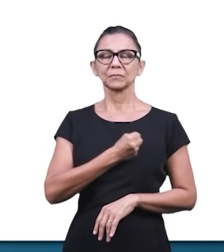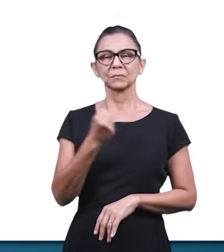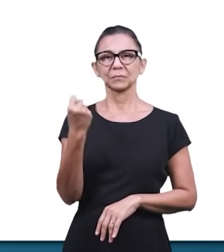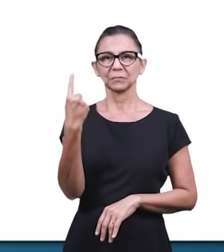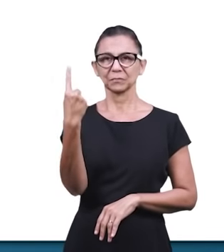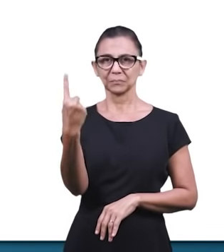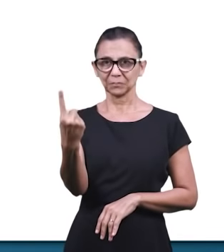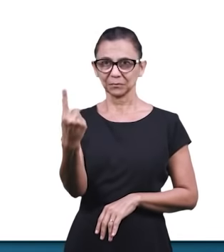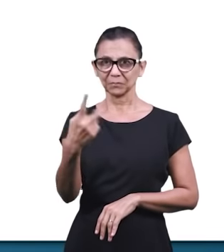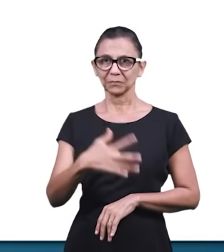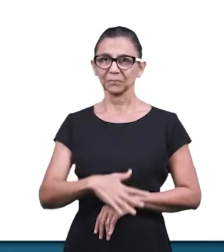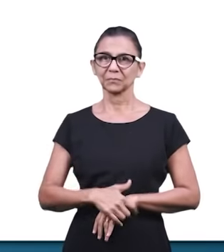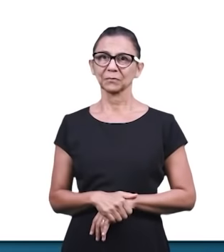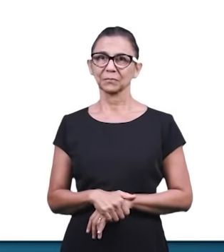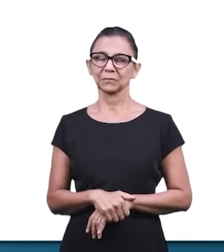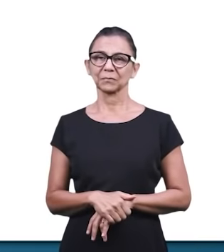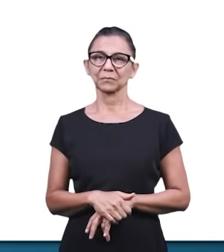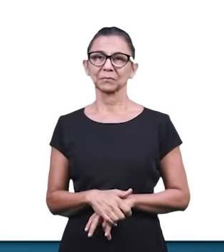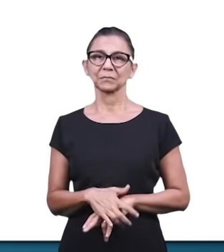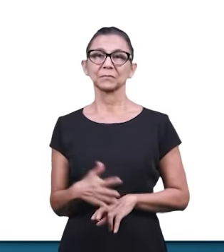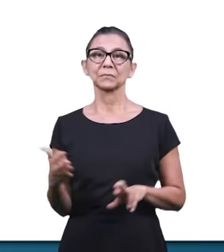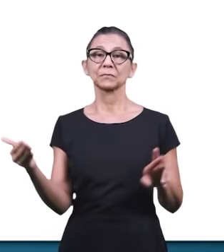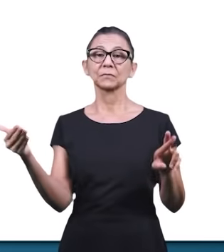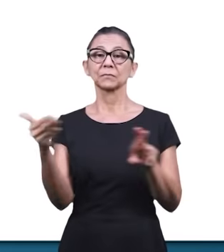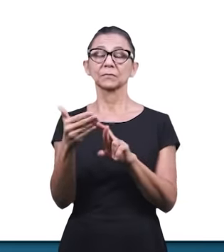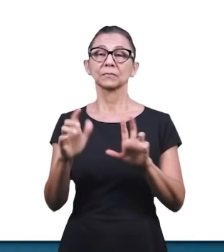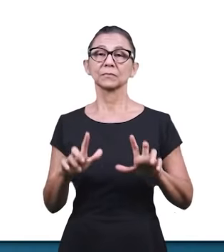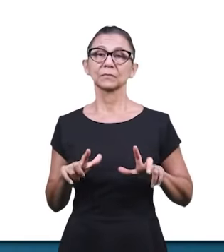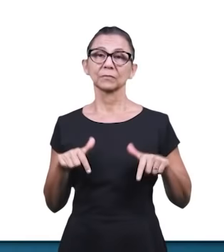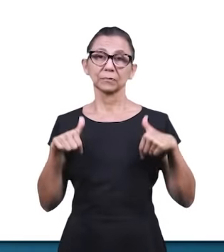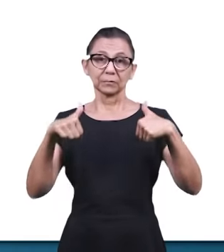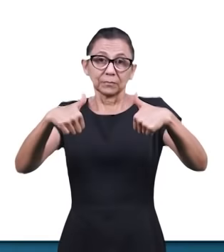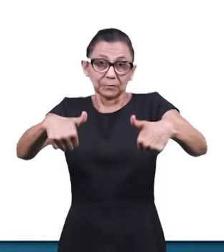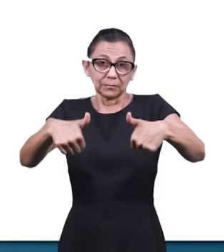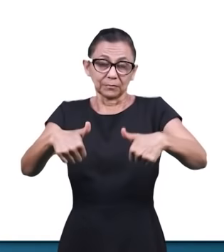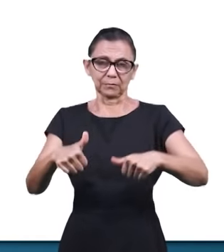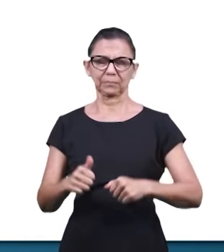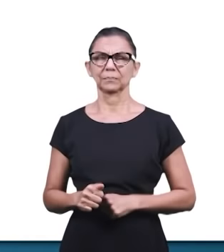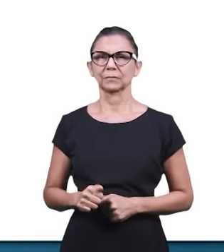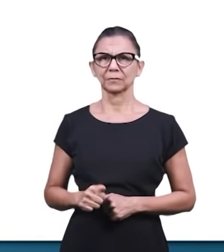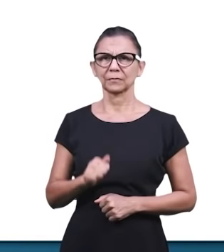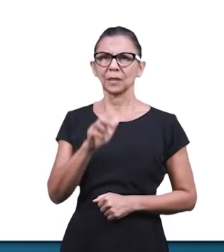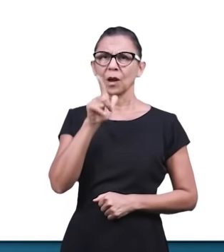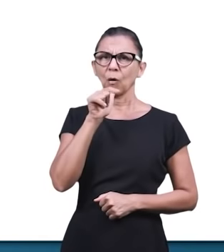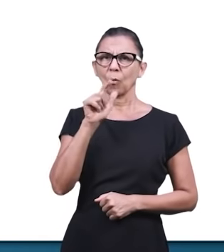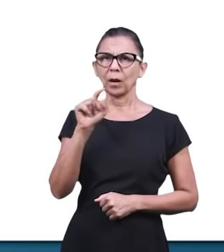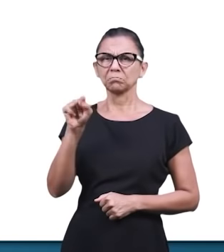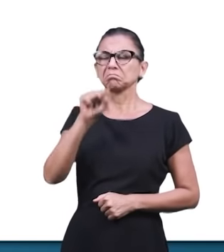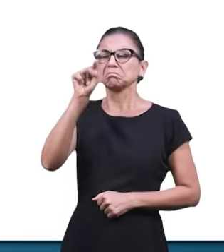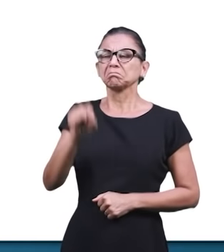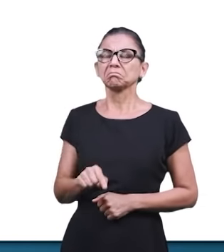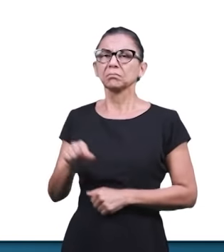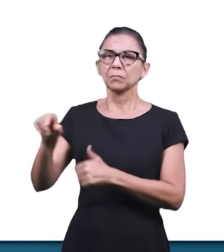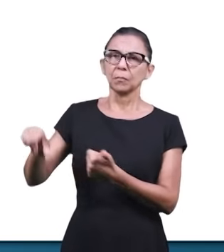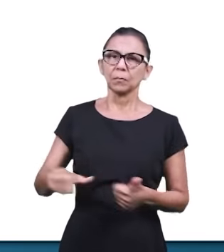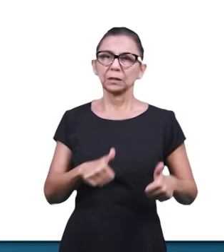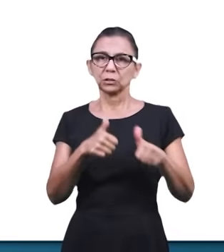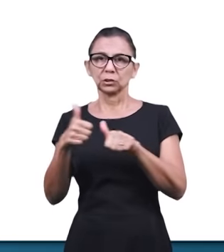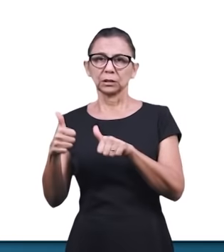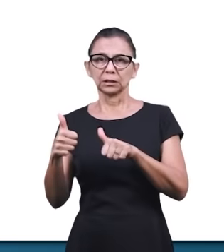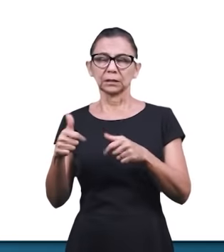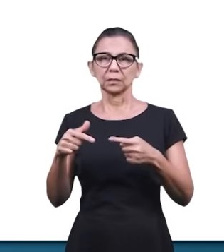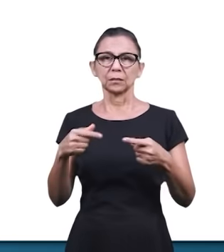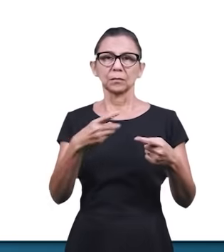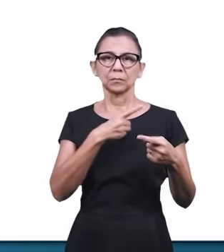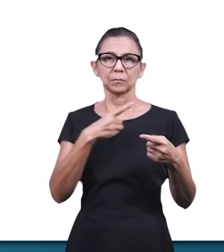número 1, referindo-se ao ato, quem batiza com água? É o pastor, o